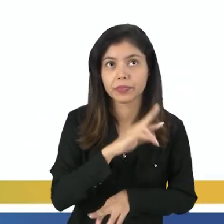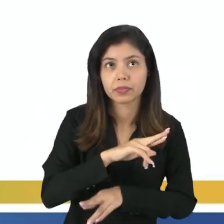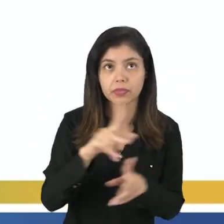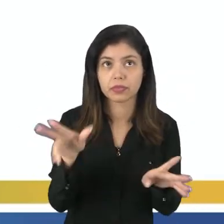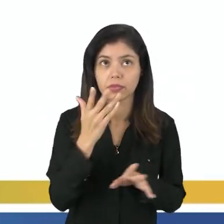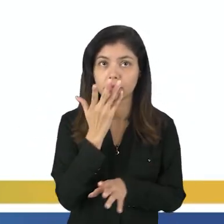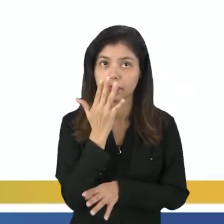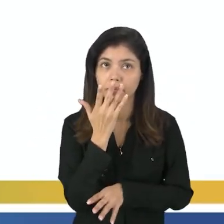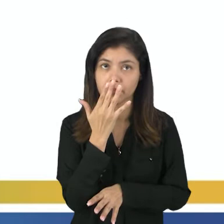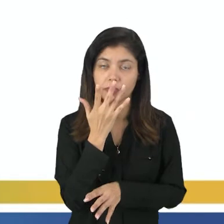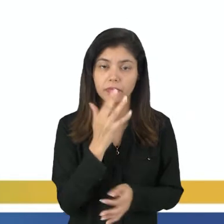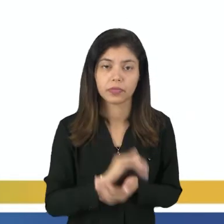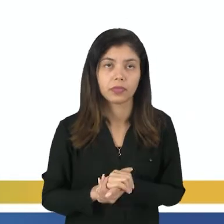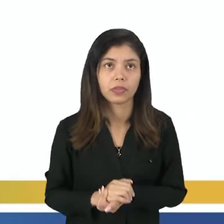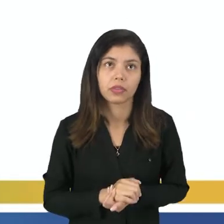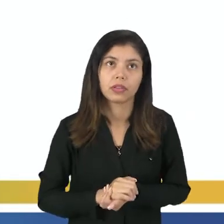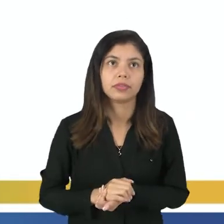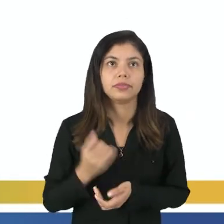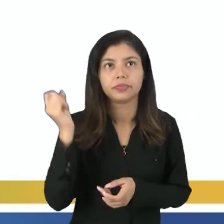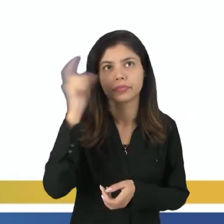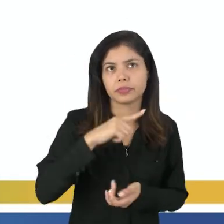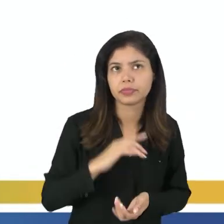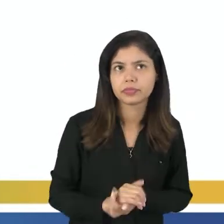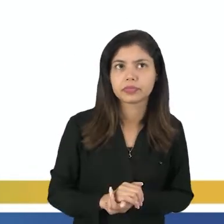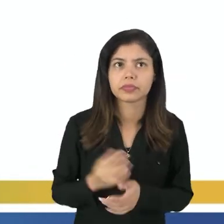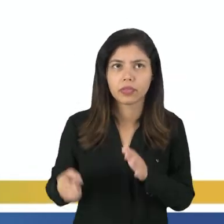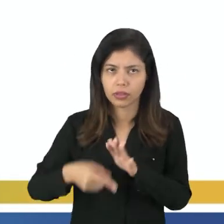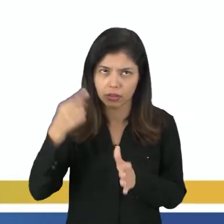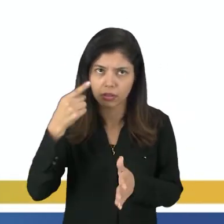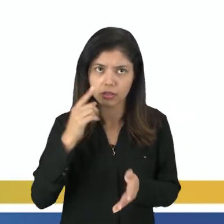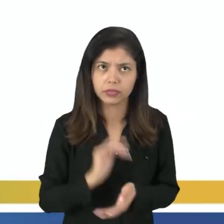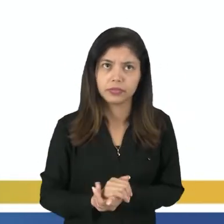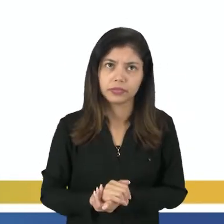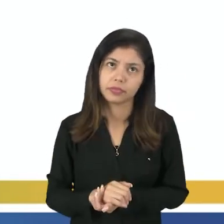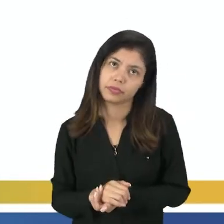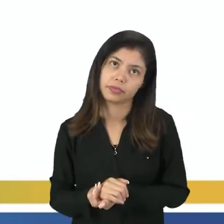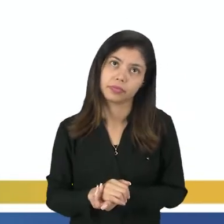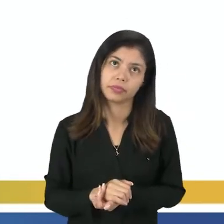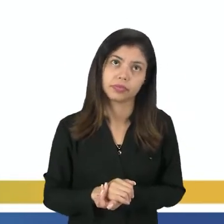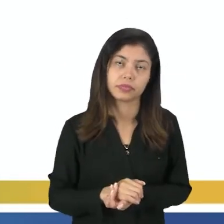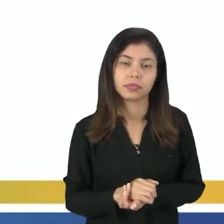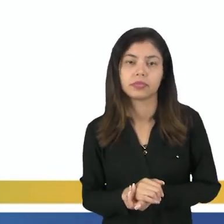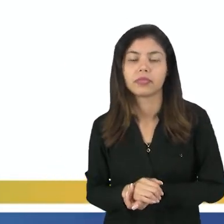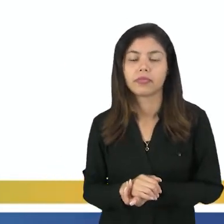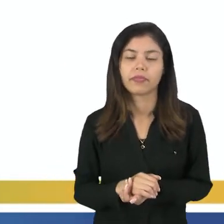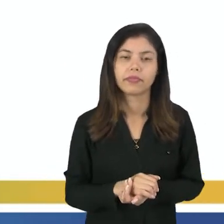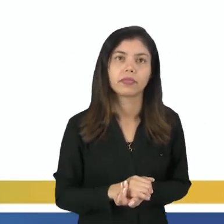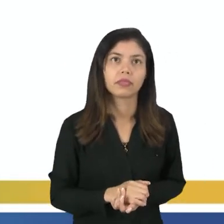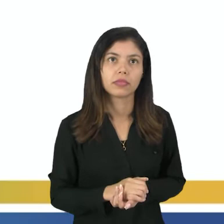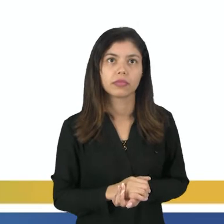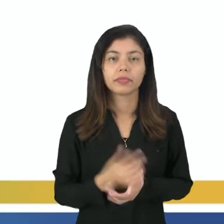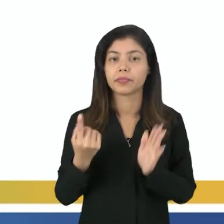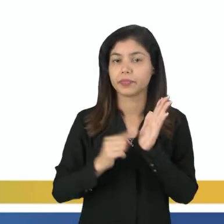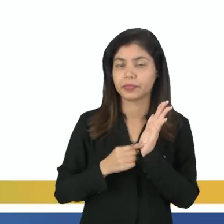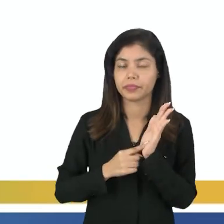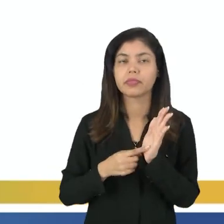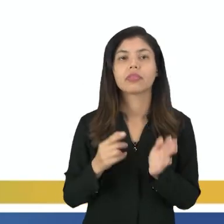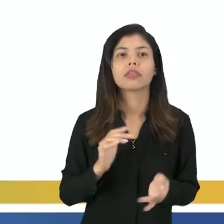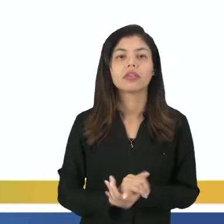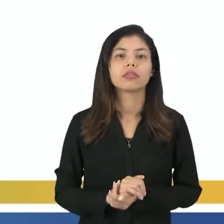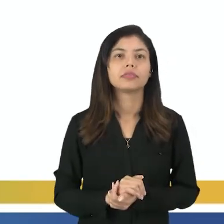várias cores de várias fontes de luz, né? Fontes primárias e fontes, ali a gente pode considerar que são fontes pontuais,